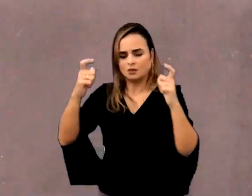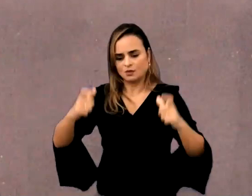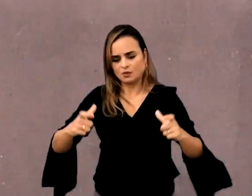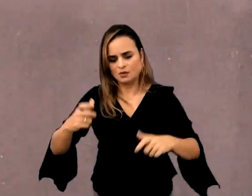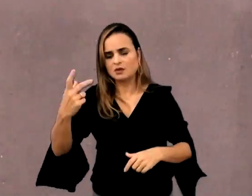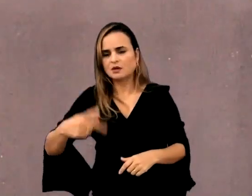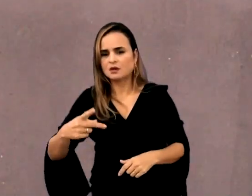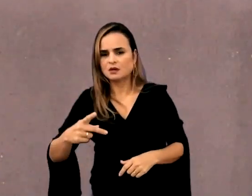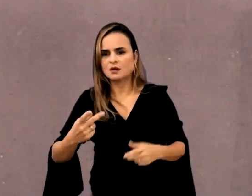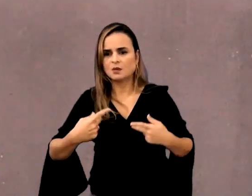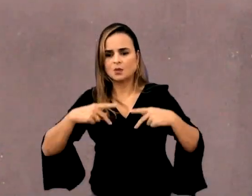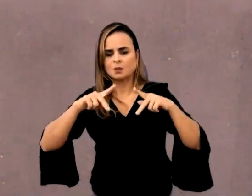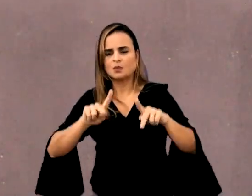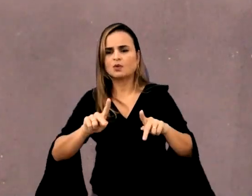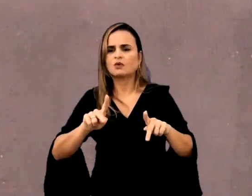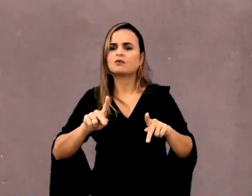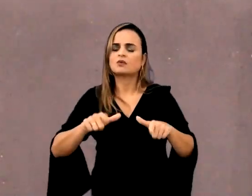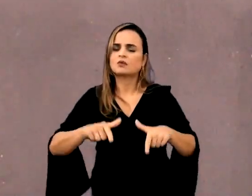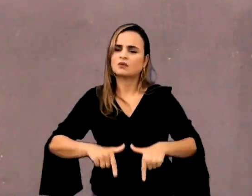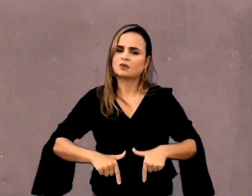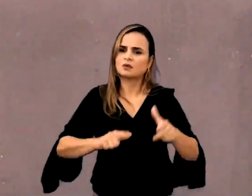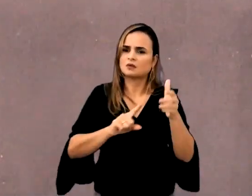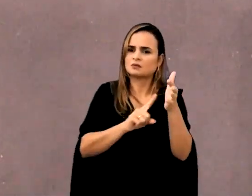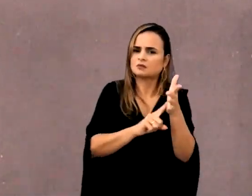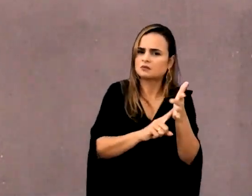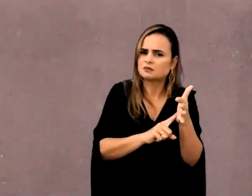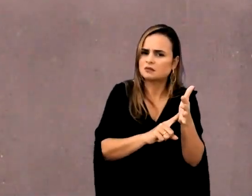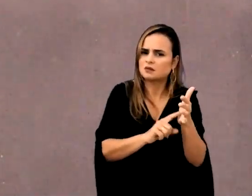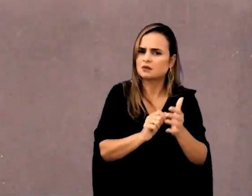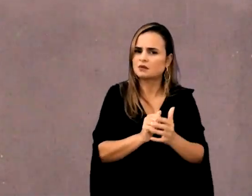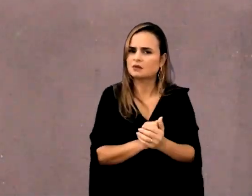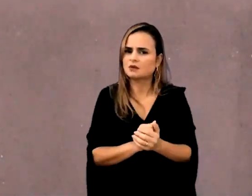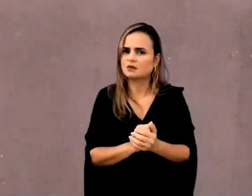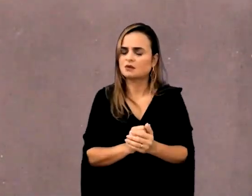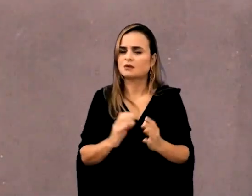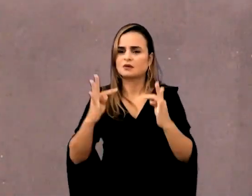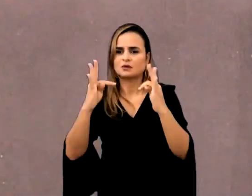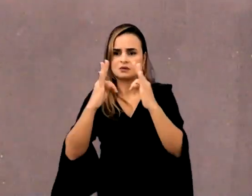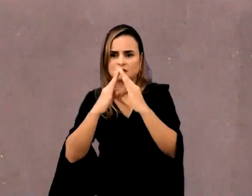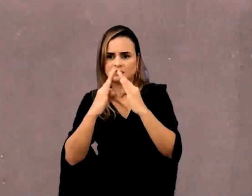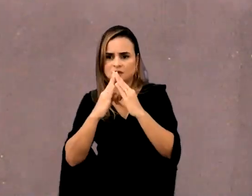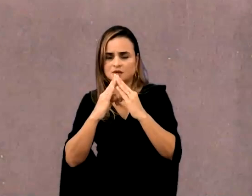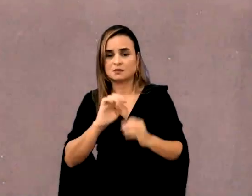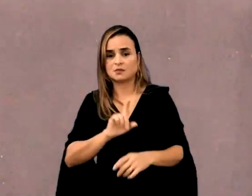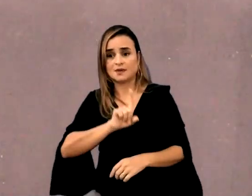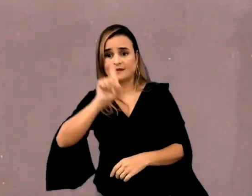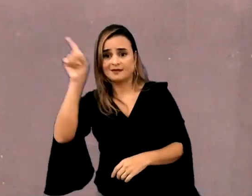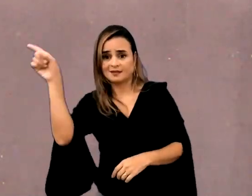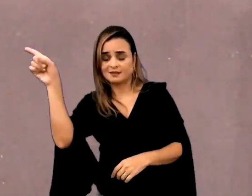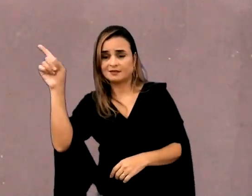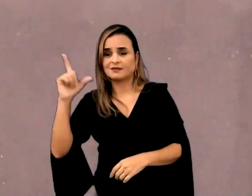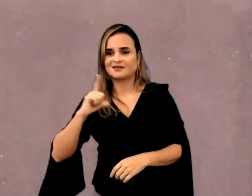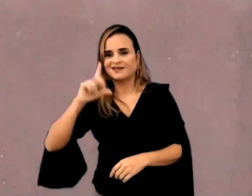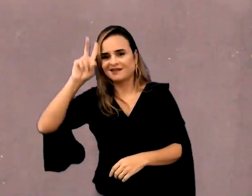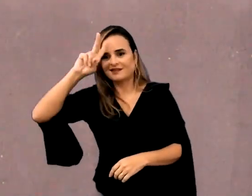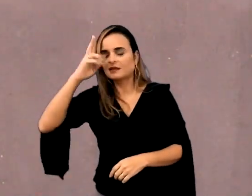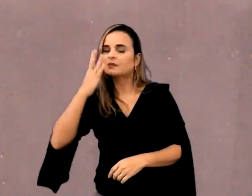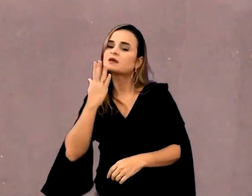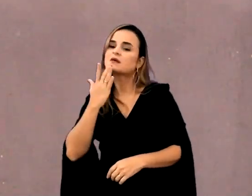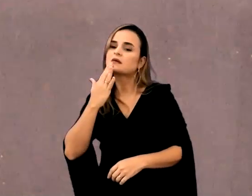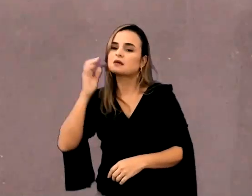O povo de Israel estava realmente se voltando ao templo lá que Salomão ofereceu ao